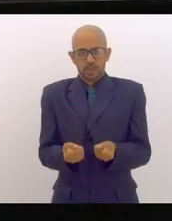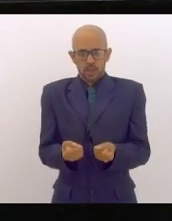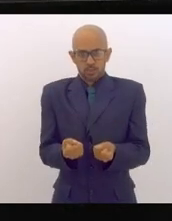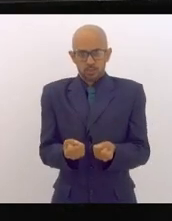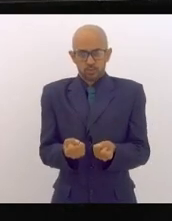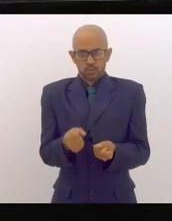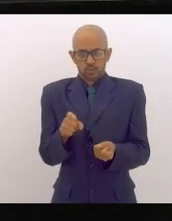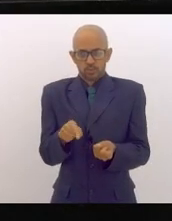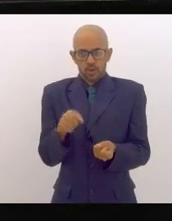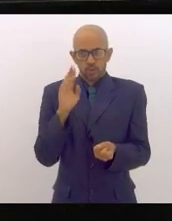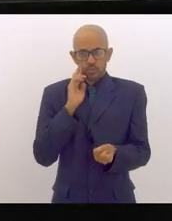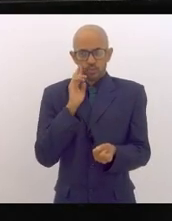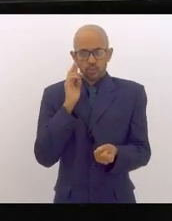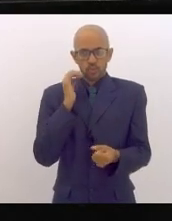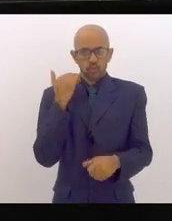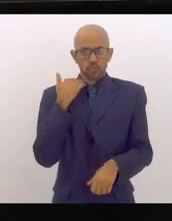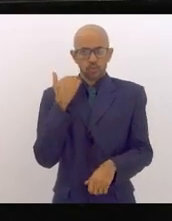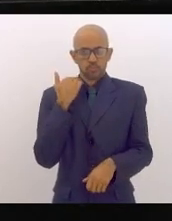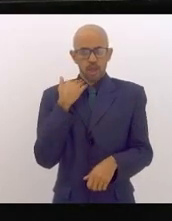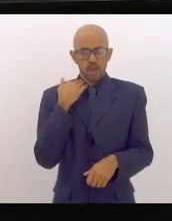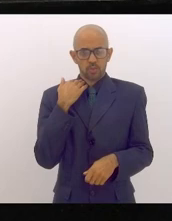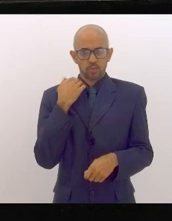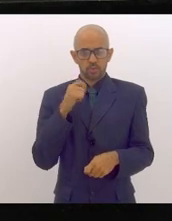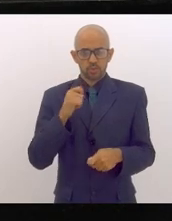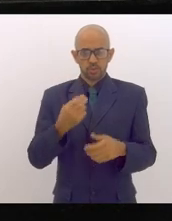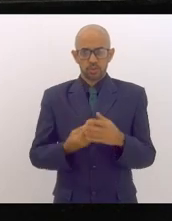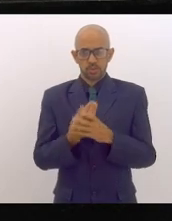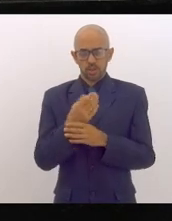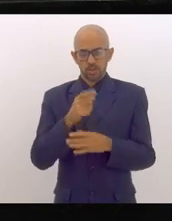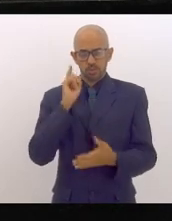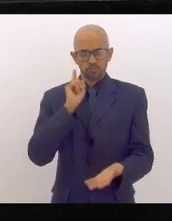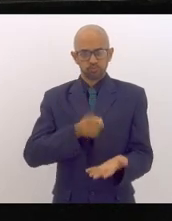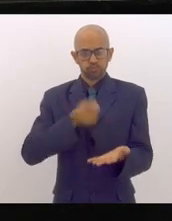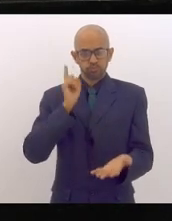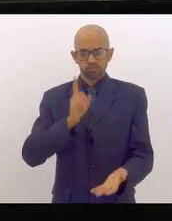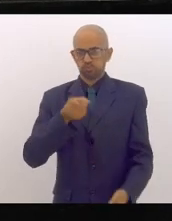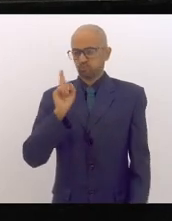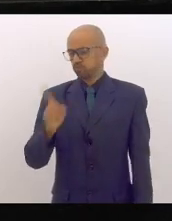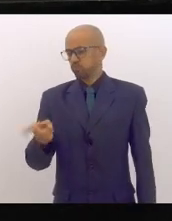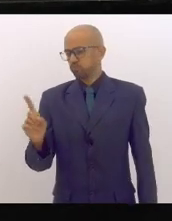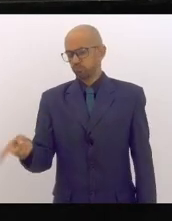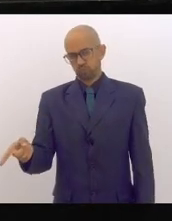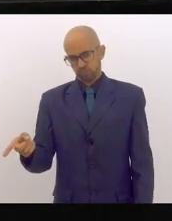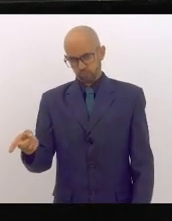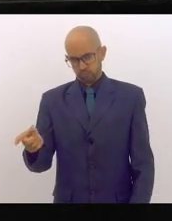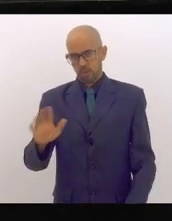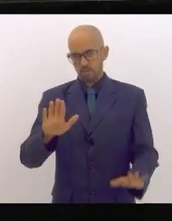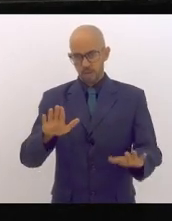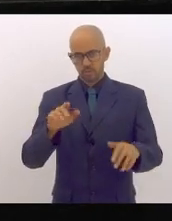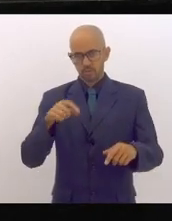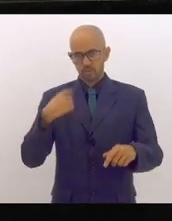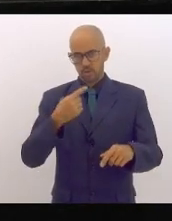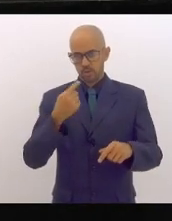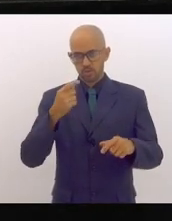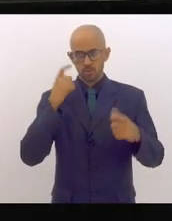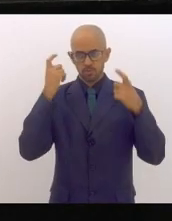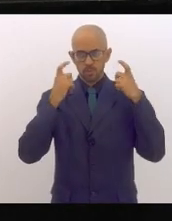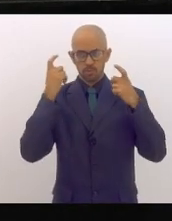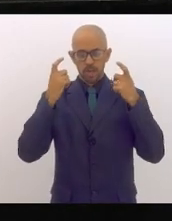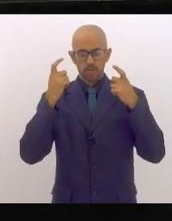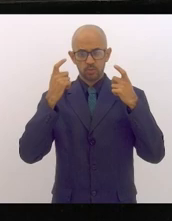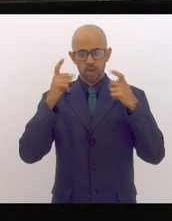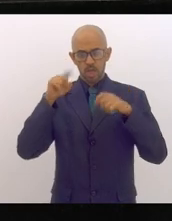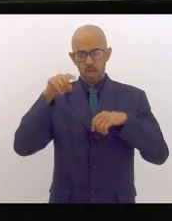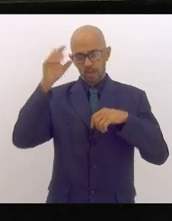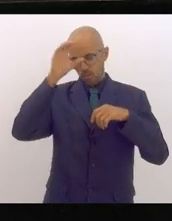banqueiros que dominam esse país, que ditam regras. Quando, na verdade, isso me está preocupado, sabe com quem? É com o